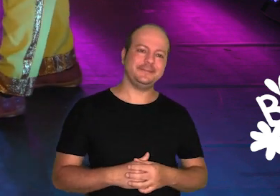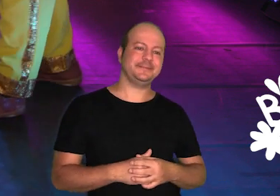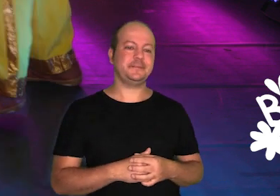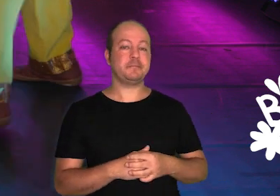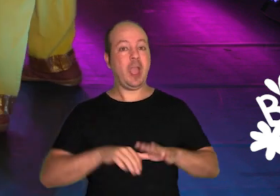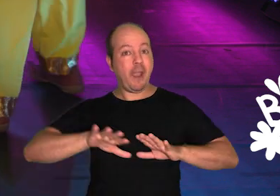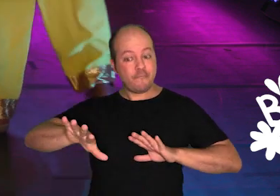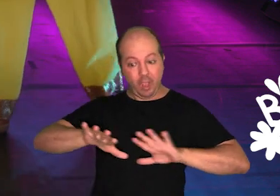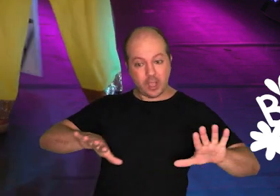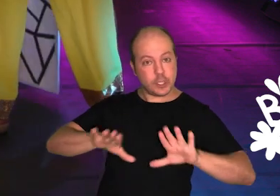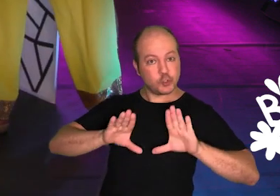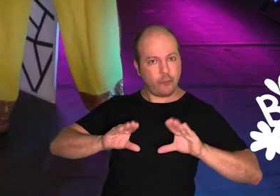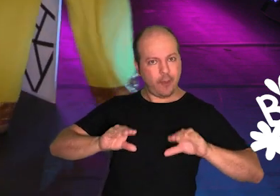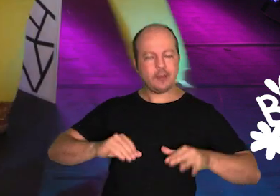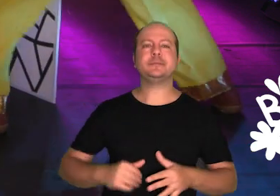Afasta o sofá.